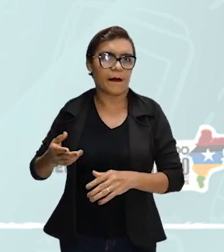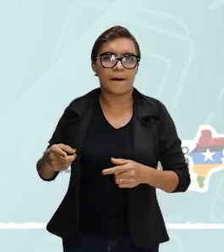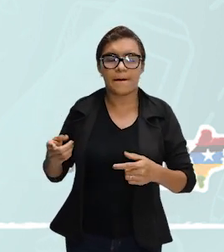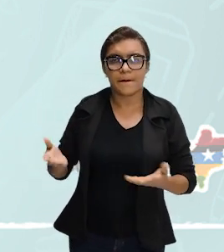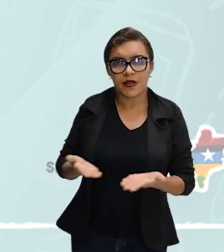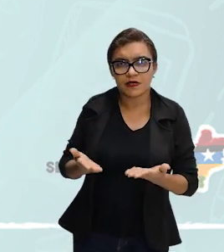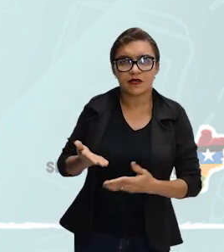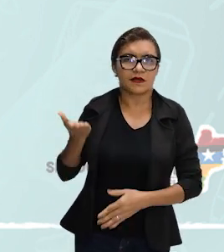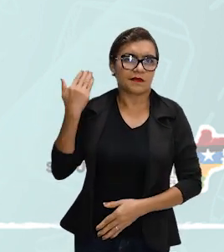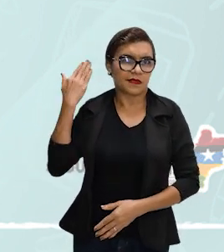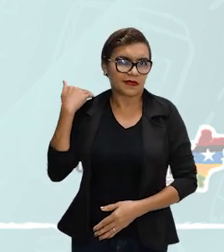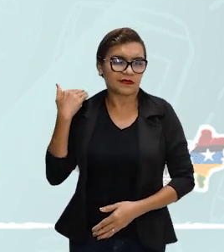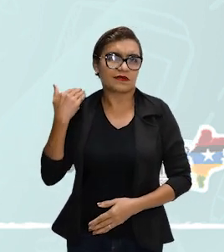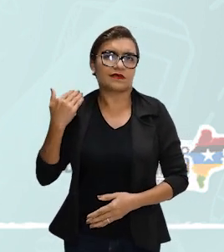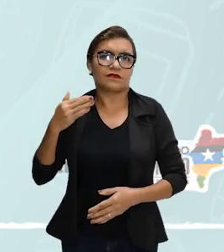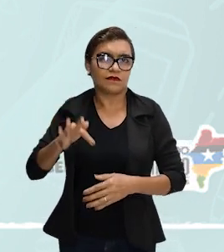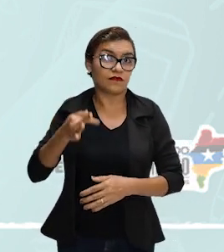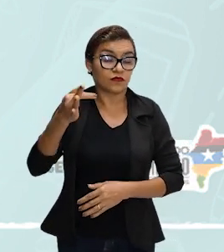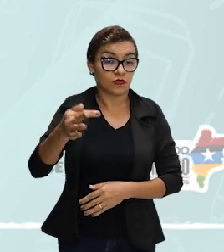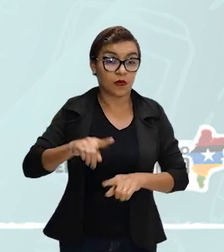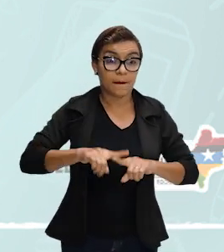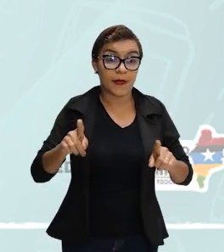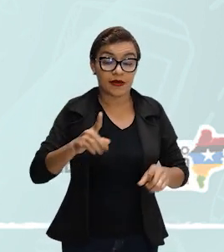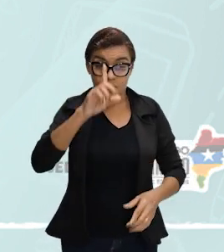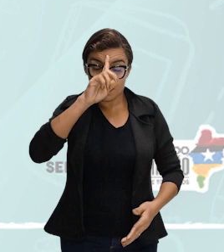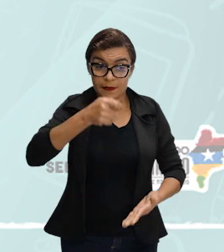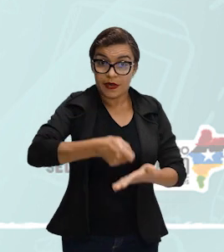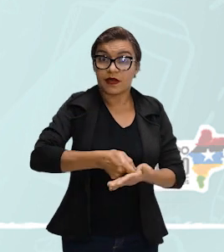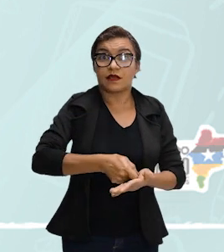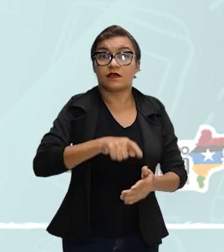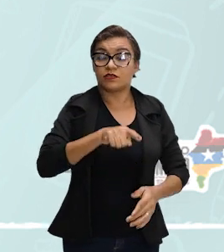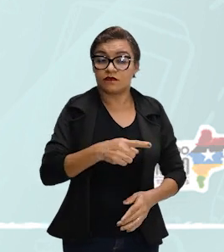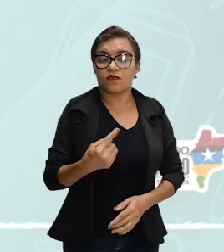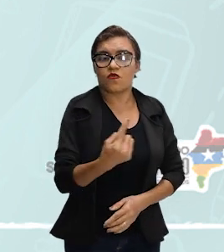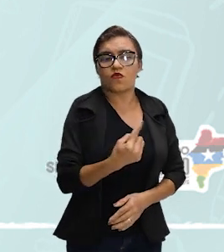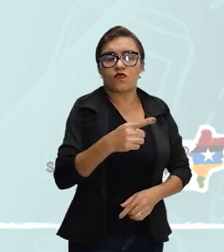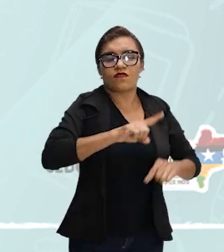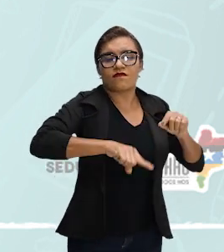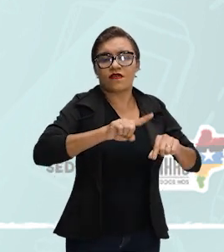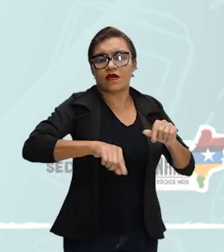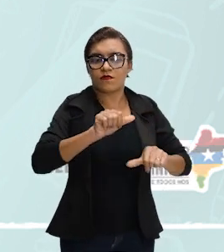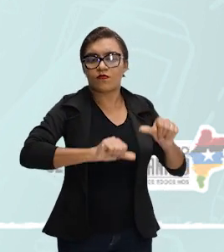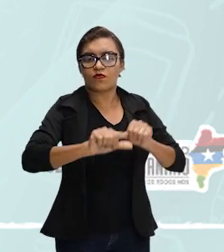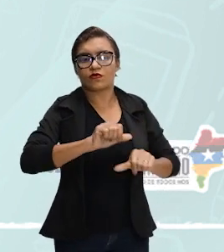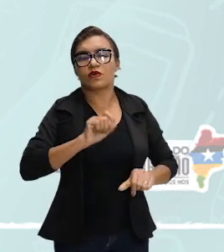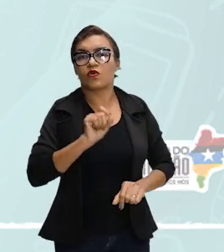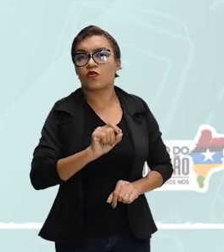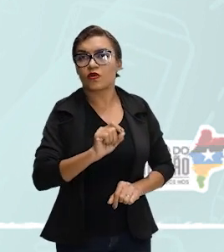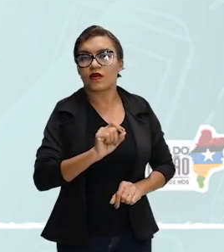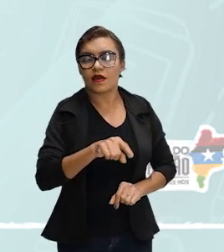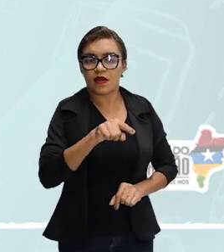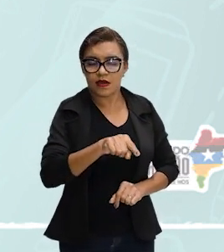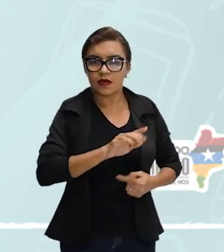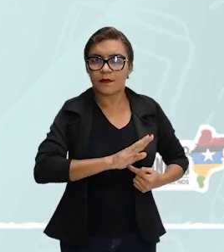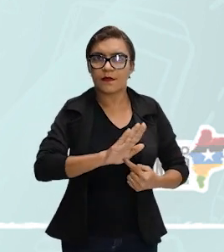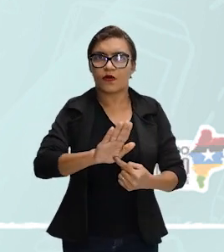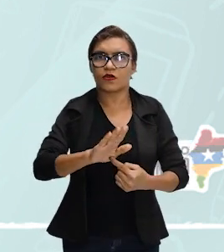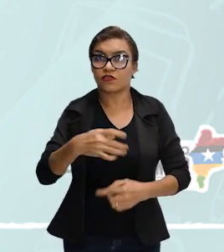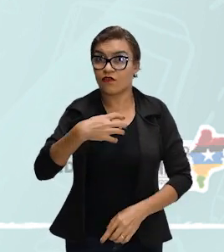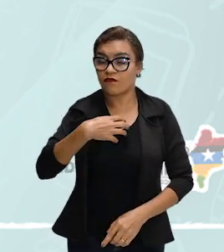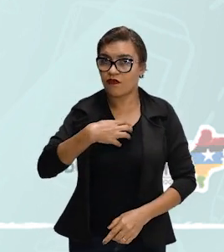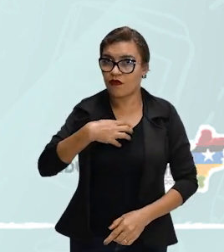minha oração. Já no imperativo, não. As únicas variáveis que o imperativo oferece são as